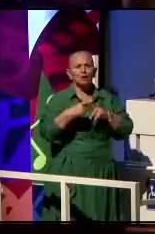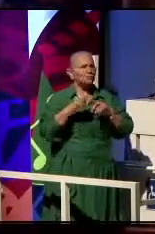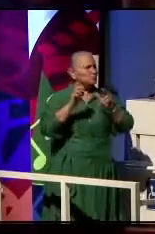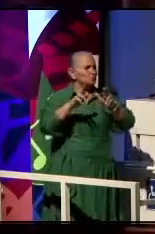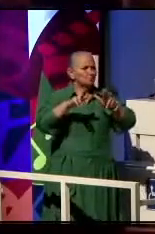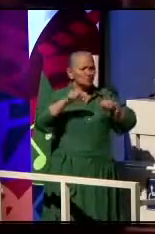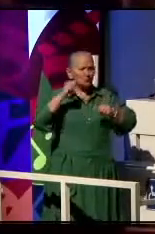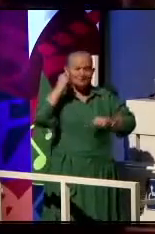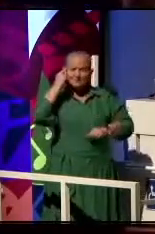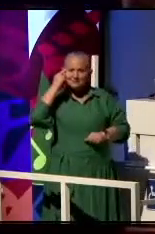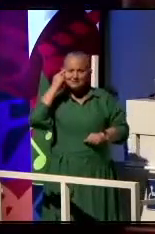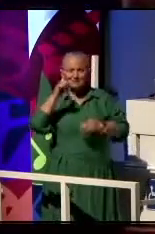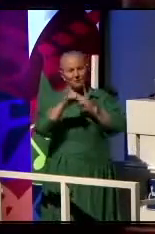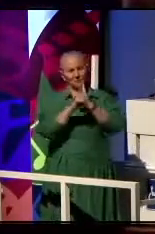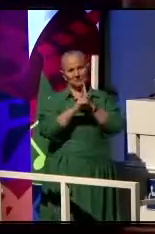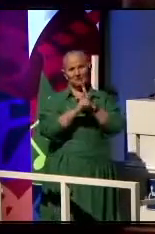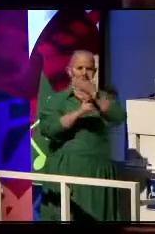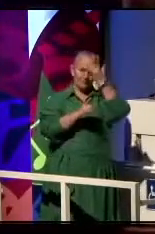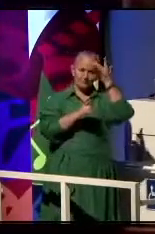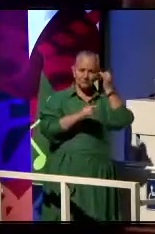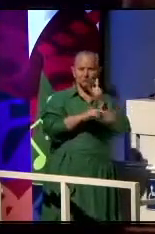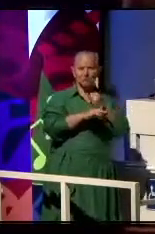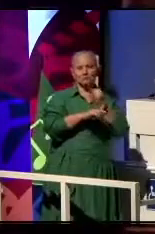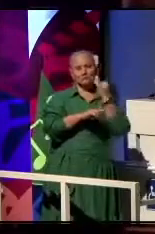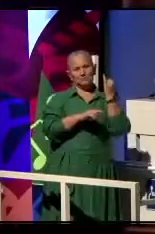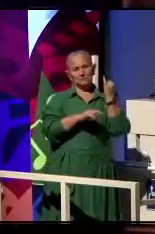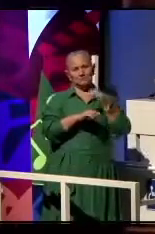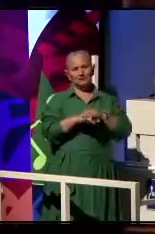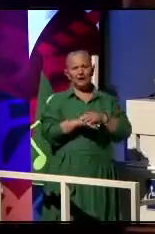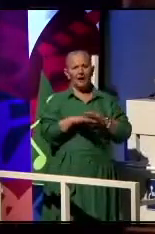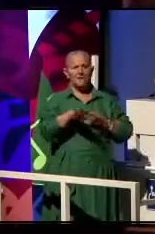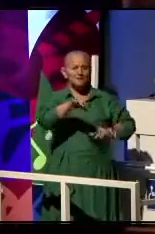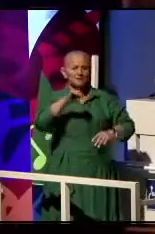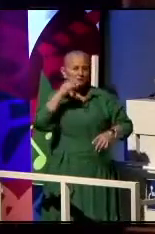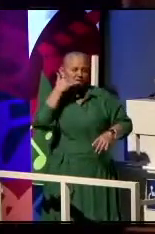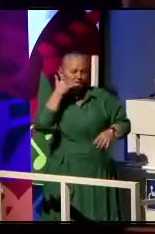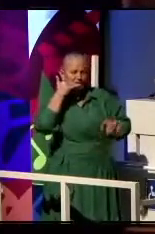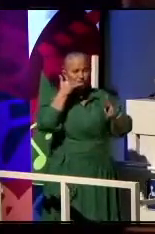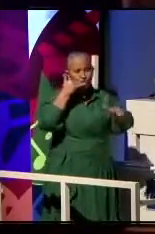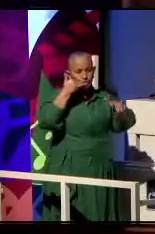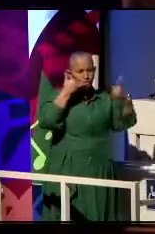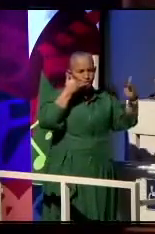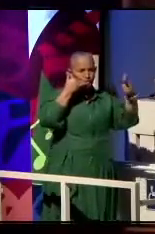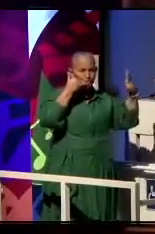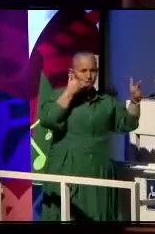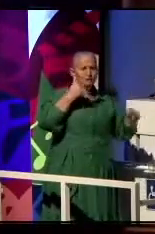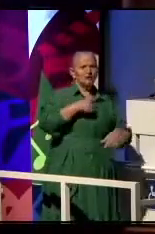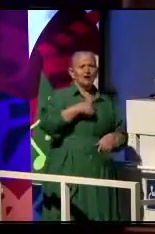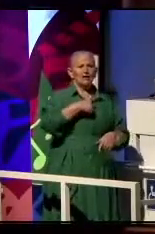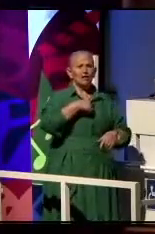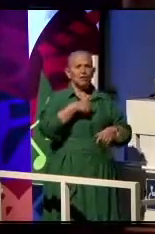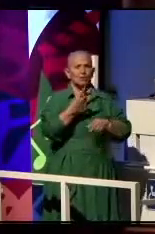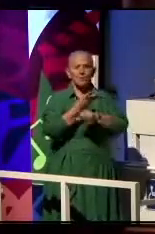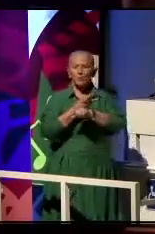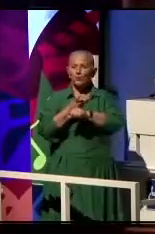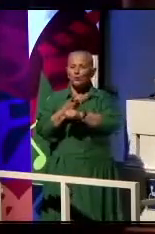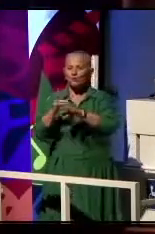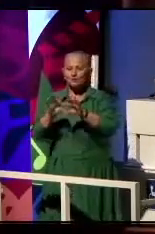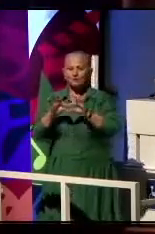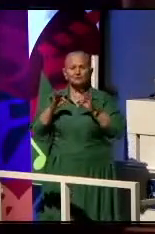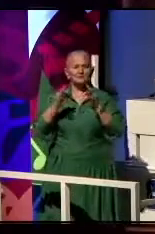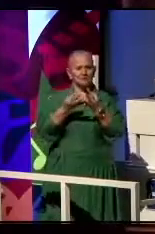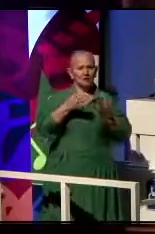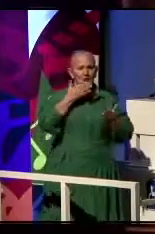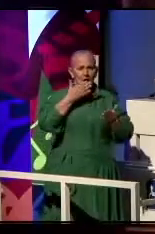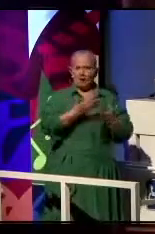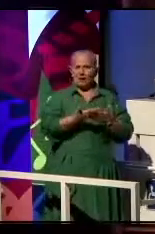porque a esposa dele, Silvana, me deu o contato dos outros e eu fui procurando. E, assim, cada família que eu procurava, eu fui surpreendida